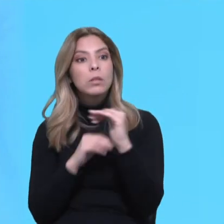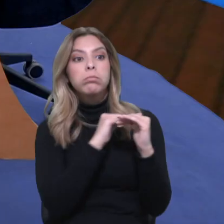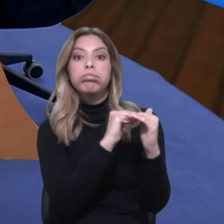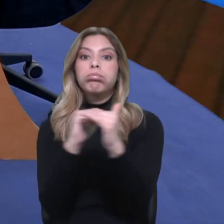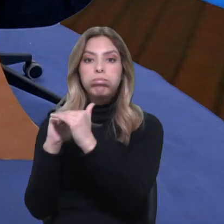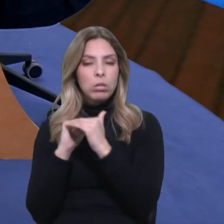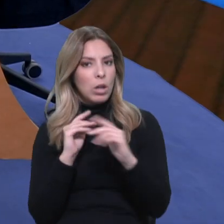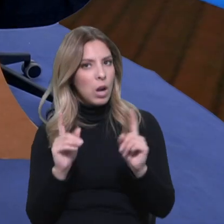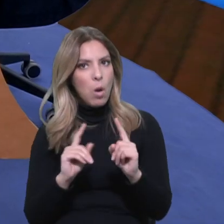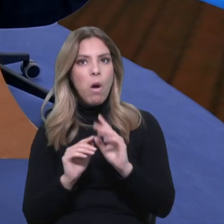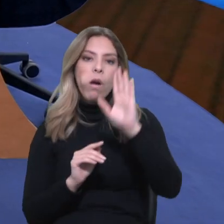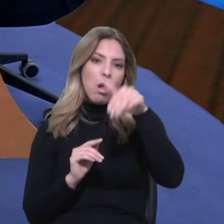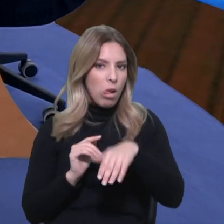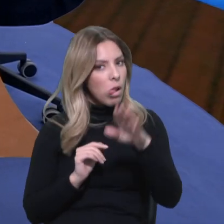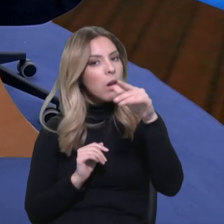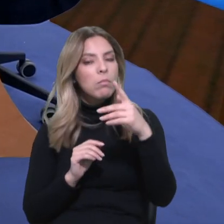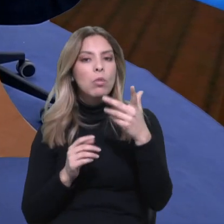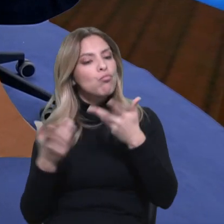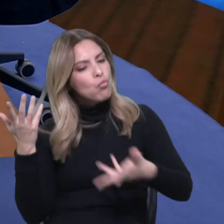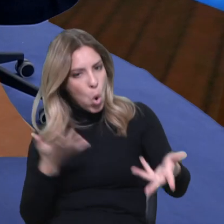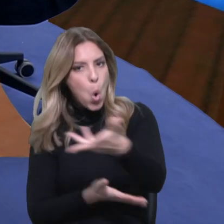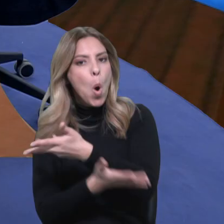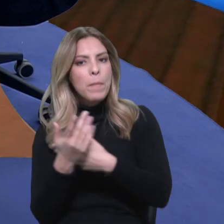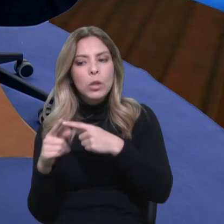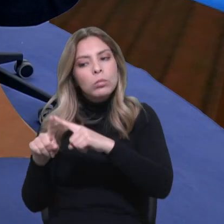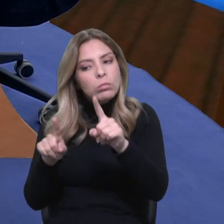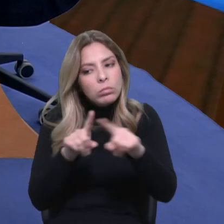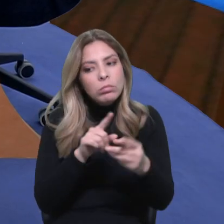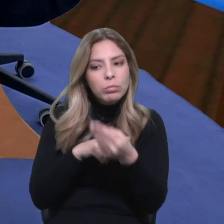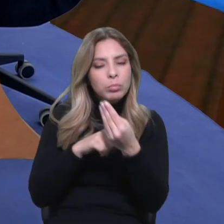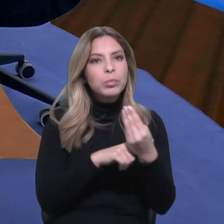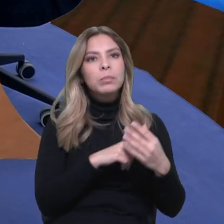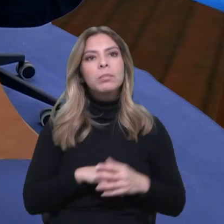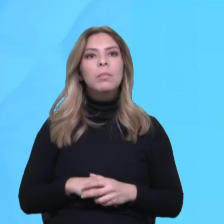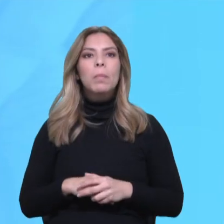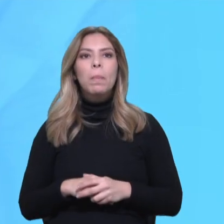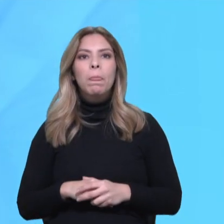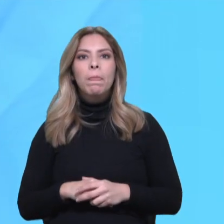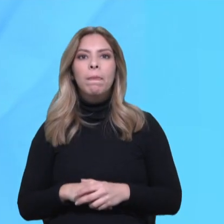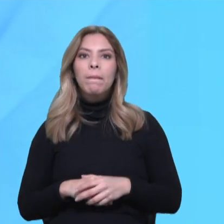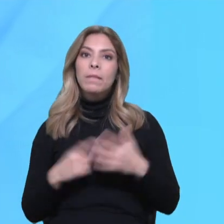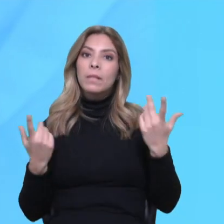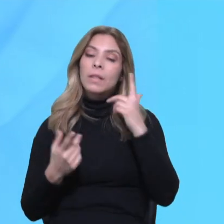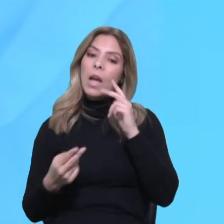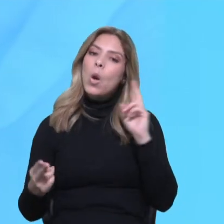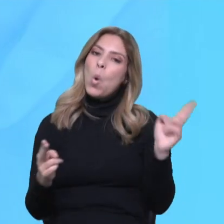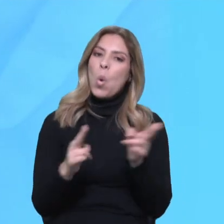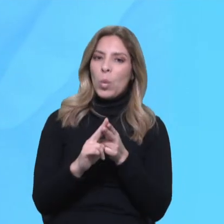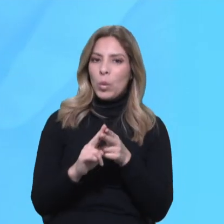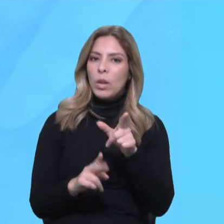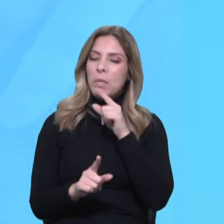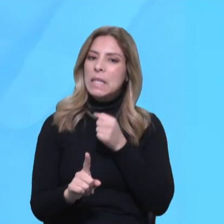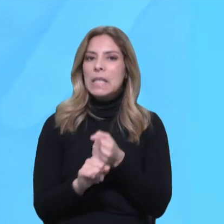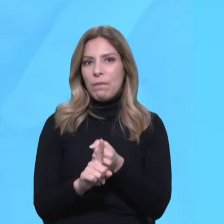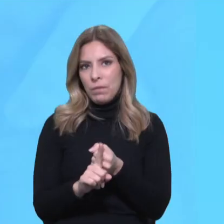uniformes. Podem convergir, mas exatamente, com diversidade. E apresentamos essa diversidade e esta capacidade de encontros também e de desafio